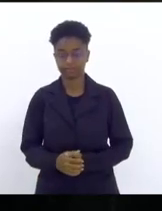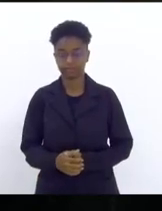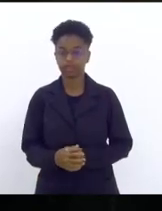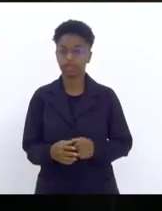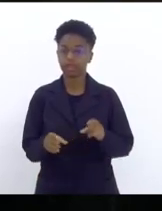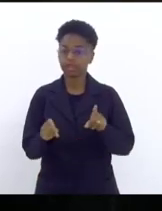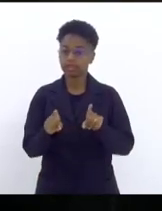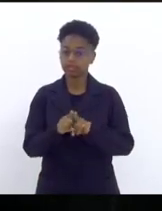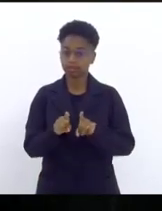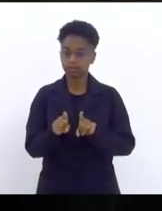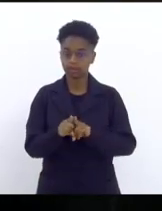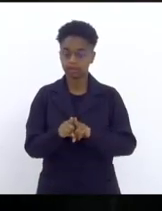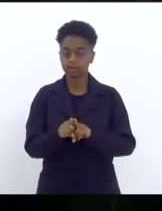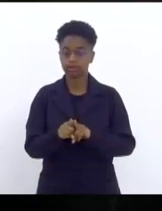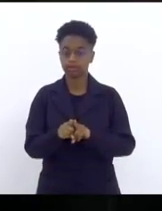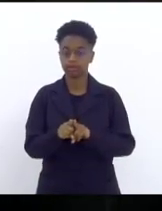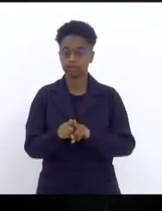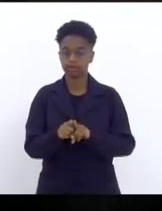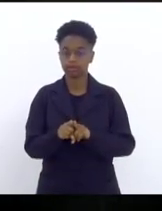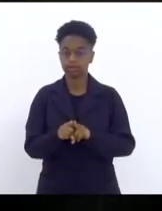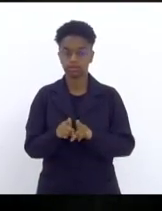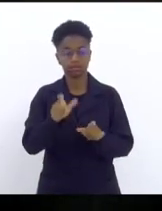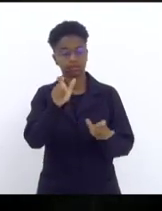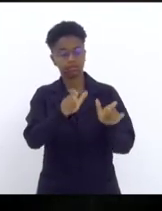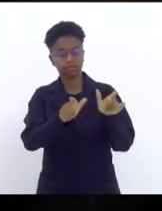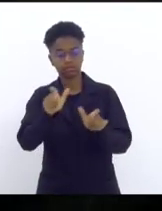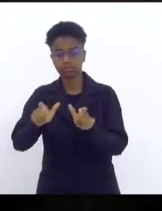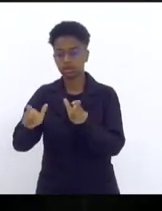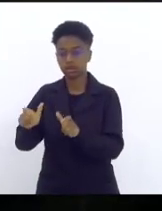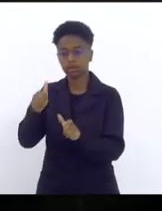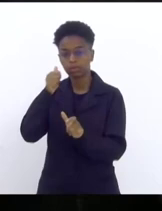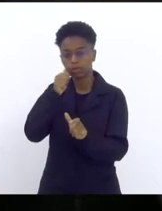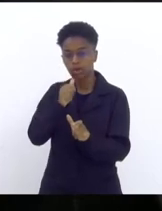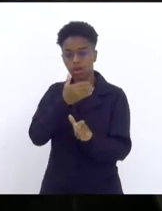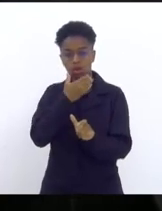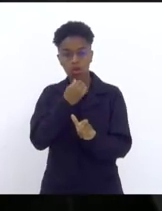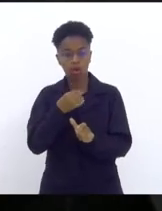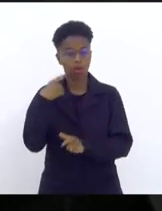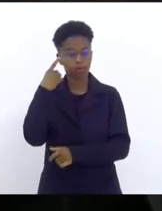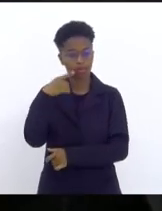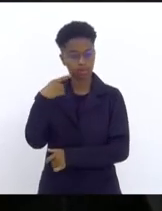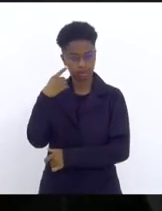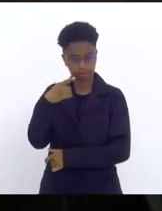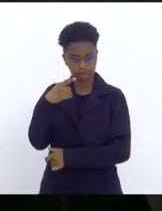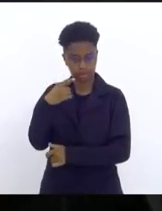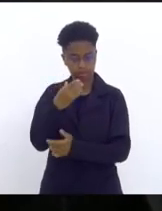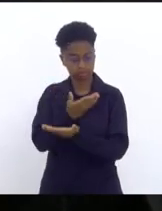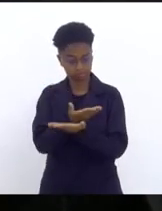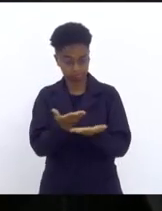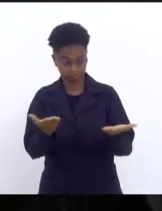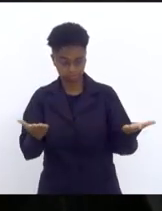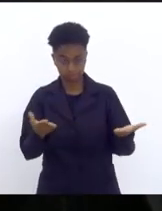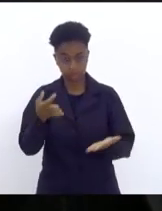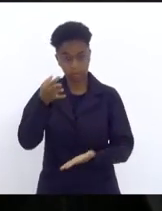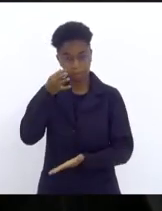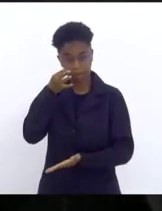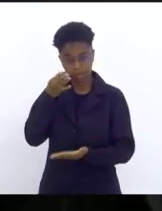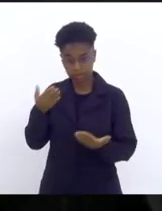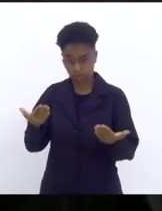senhoras e senhores deputados e deputadas presentes